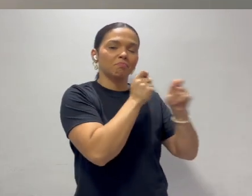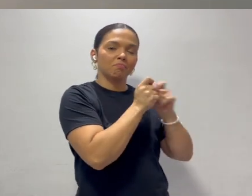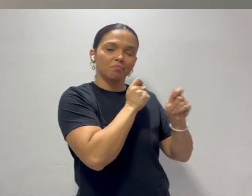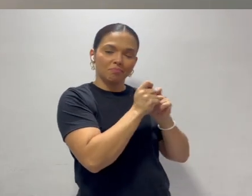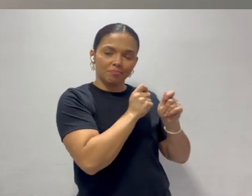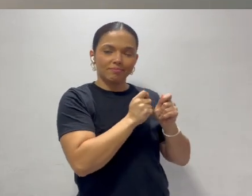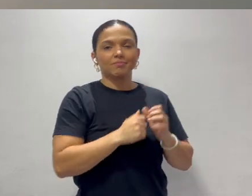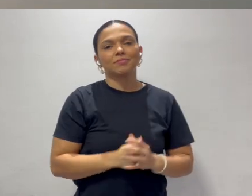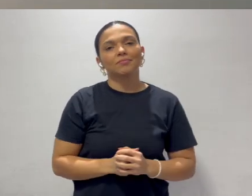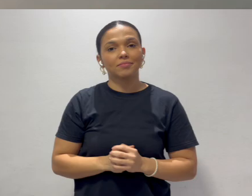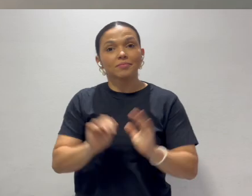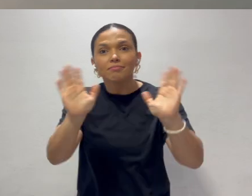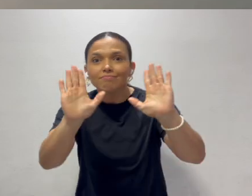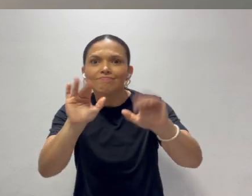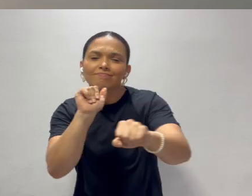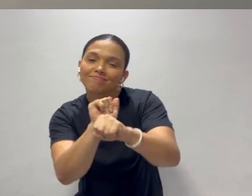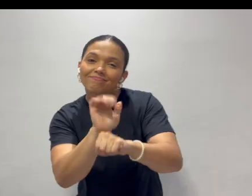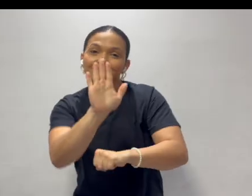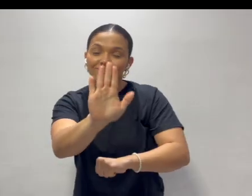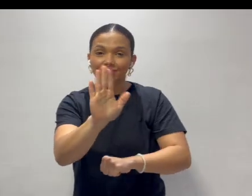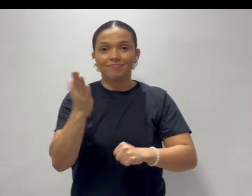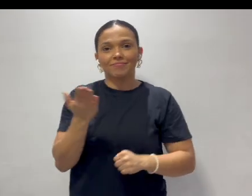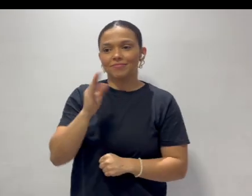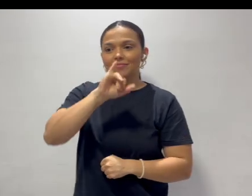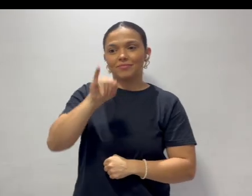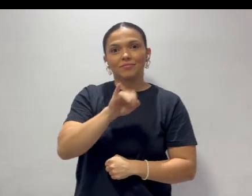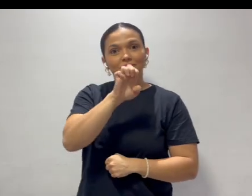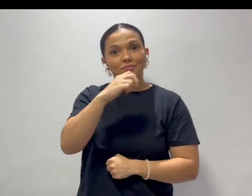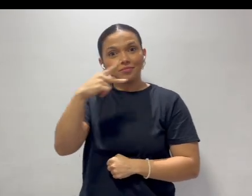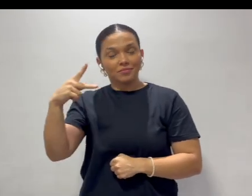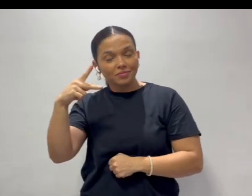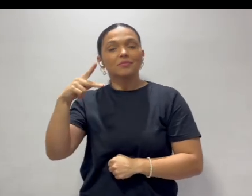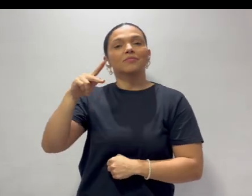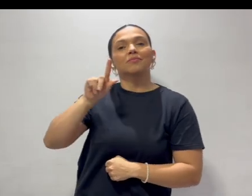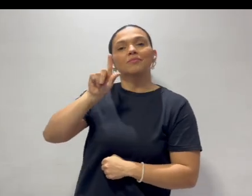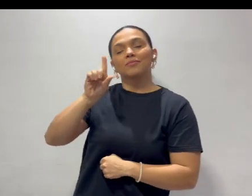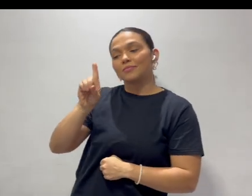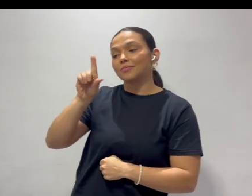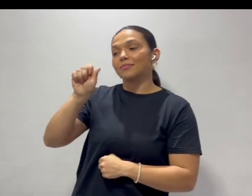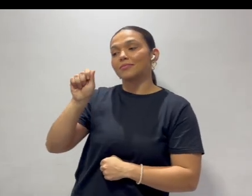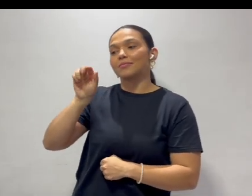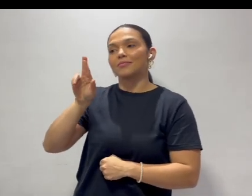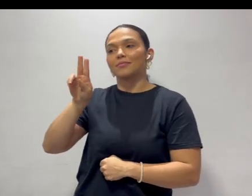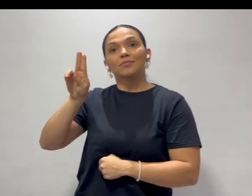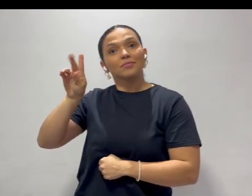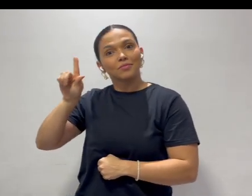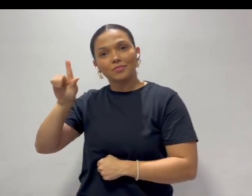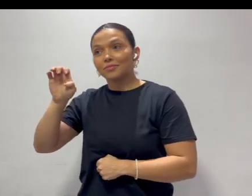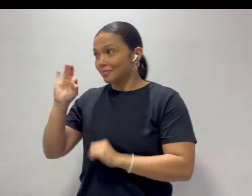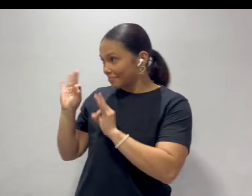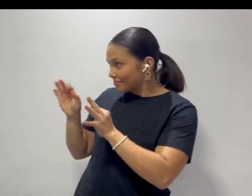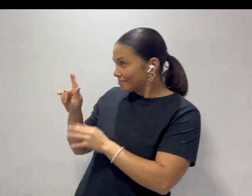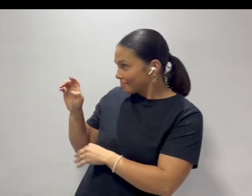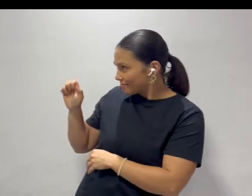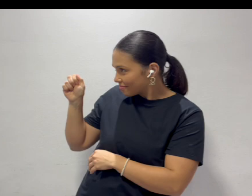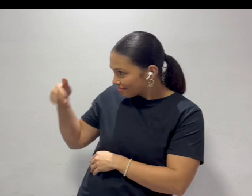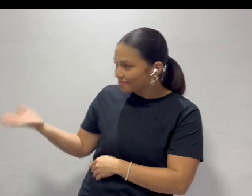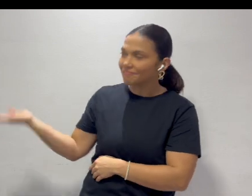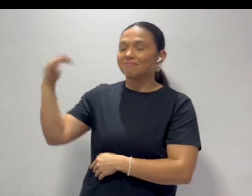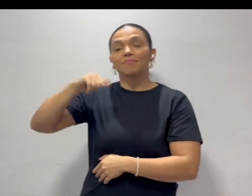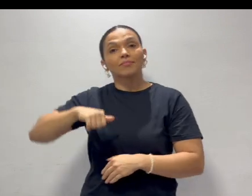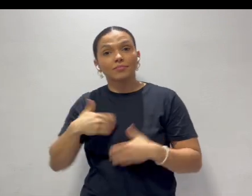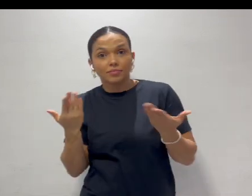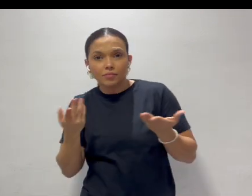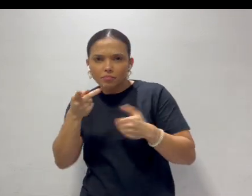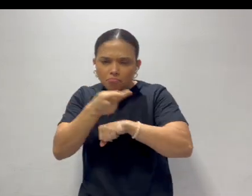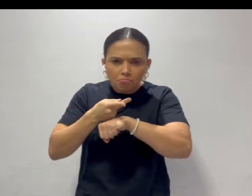a nossa entrevistada na noite de hoje. Para tudo que você está fazendo, que agora é Jeep Daruge Ceasa, certo, Jean? É isso aí, amigão. Pode falar,